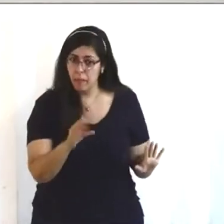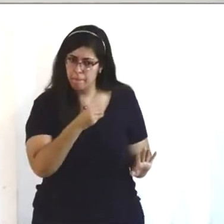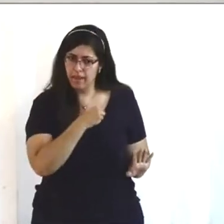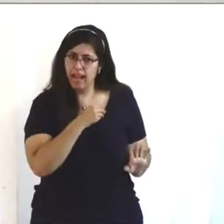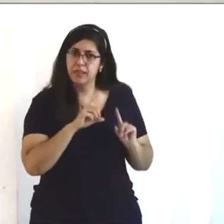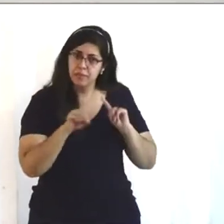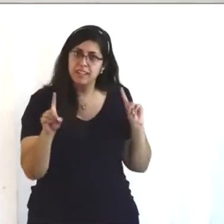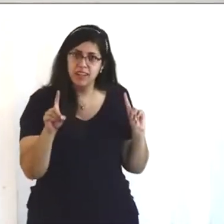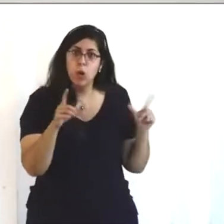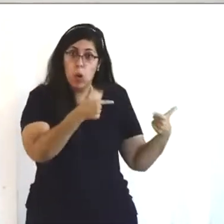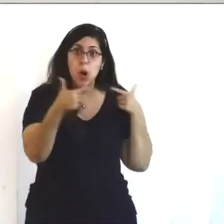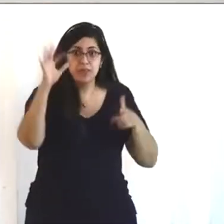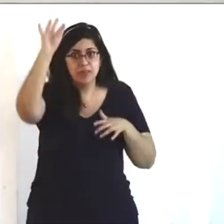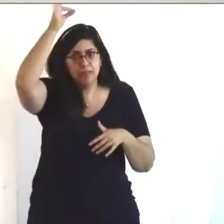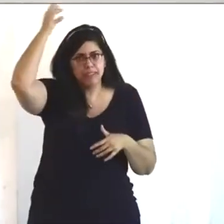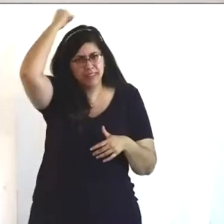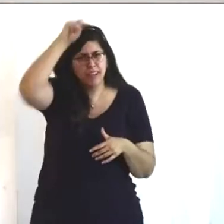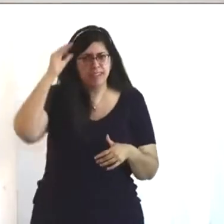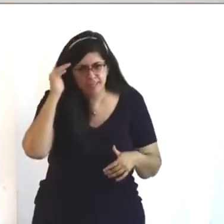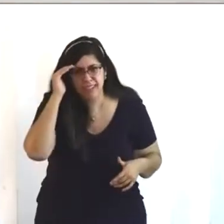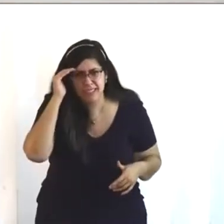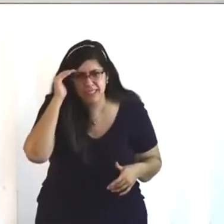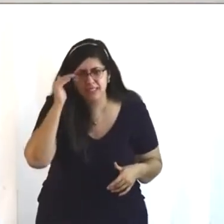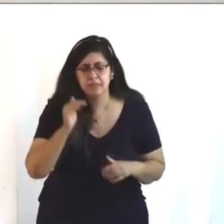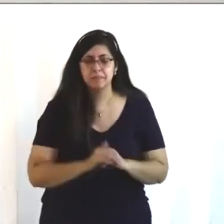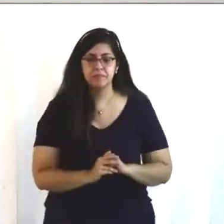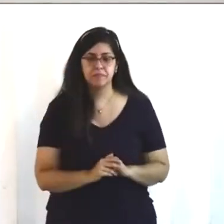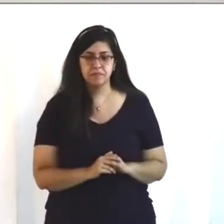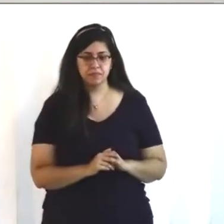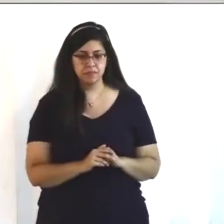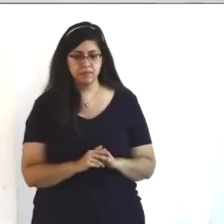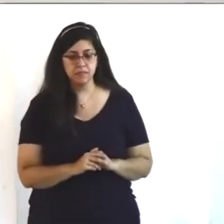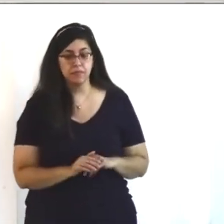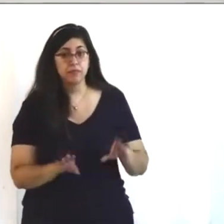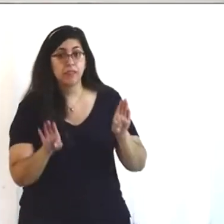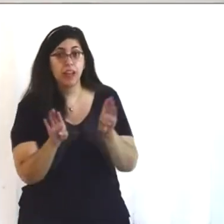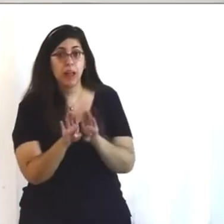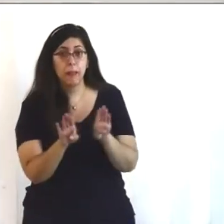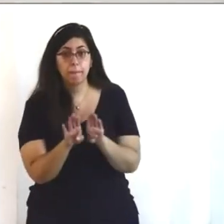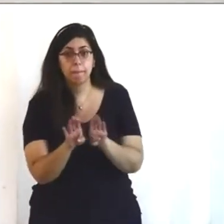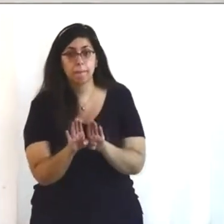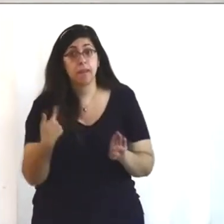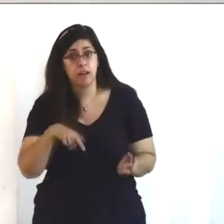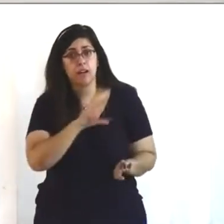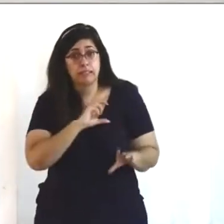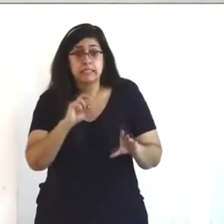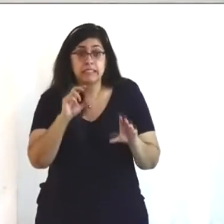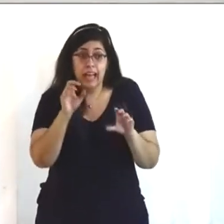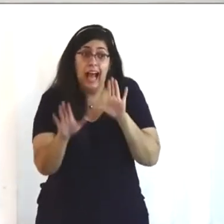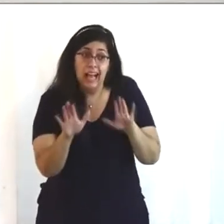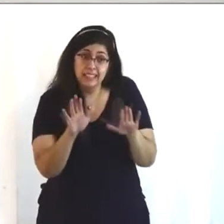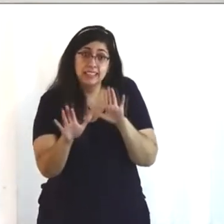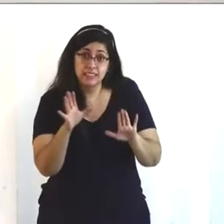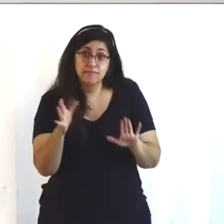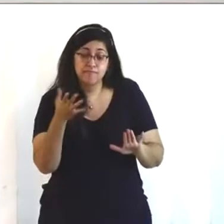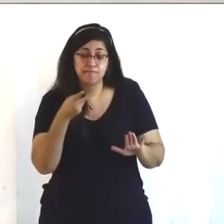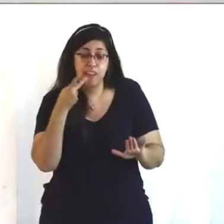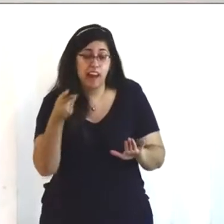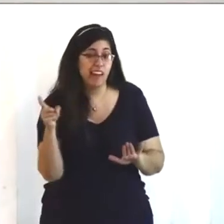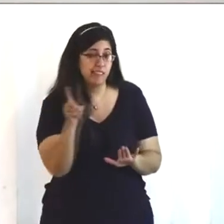12, no versículo 32, que é possível inclusive negar ao Senhor Jesus Cristo, sem que isso seja